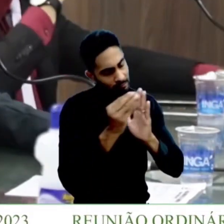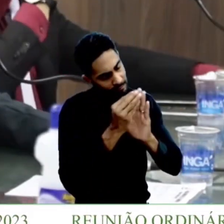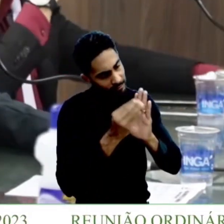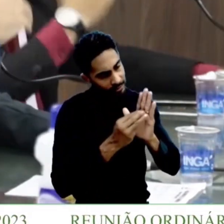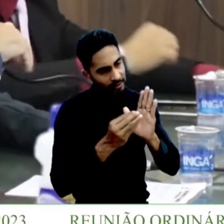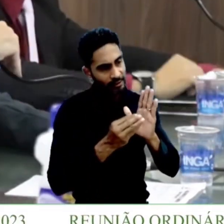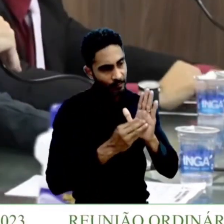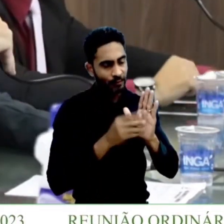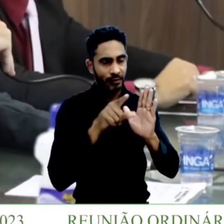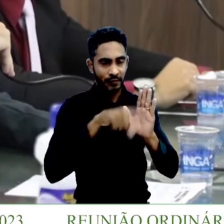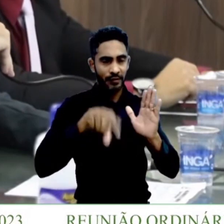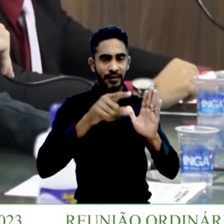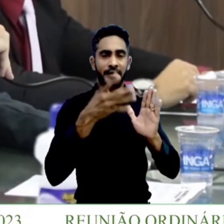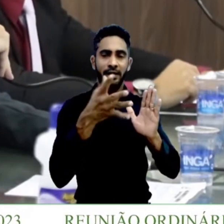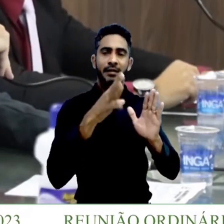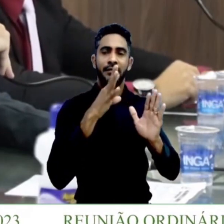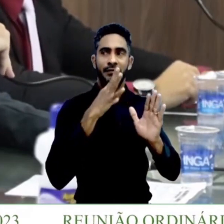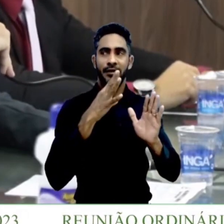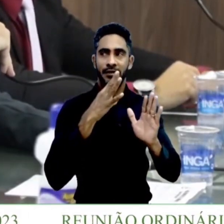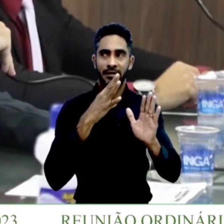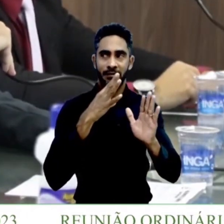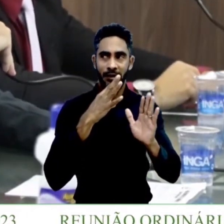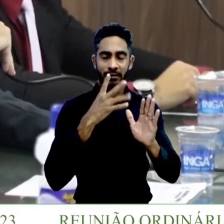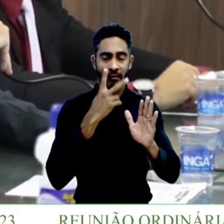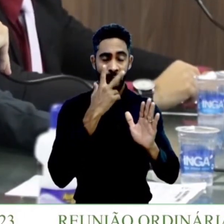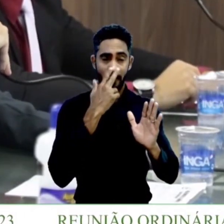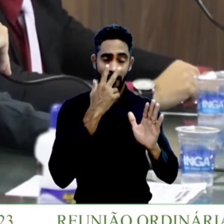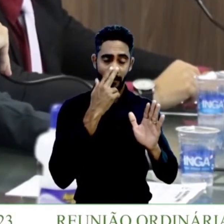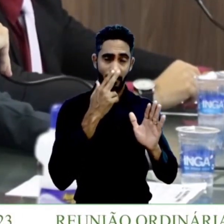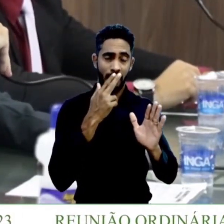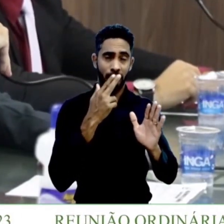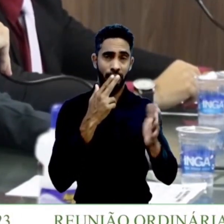sabe, né, que vocês têm conhecimento. Eu acho que